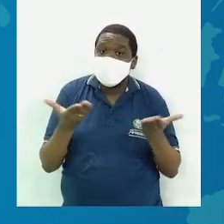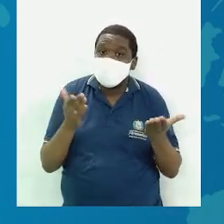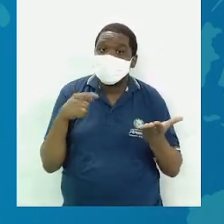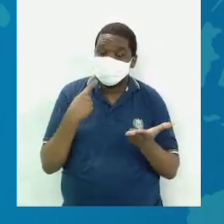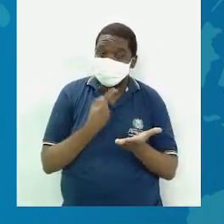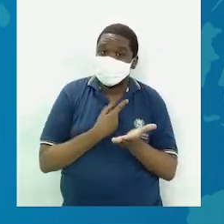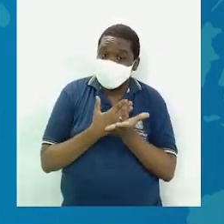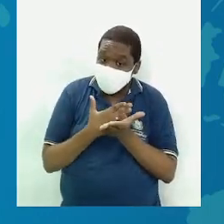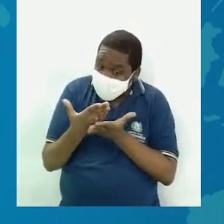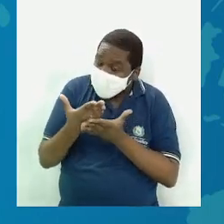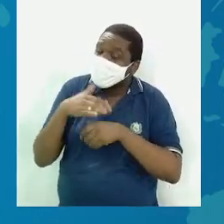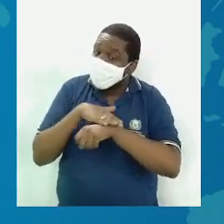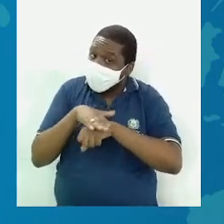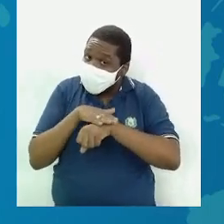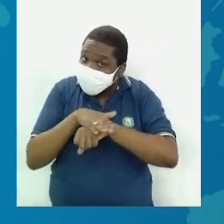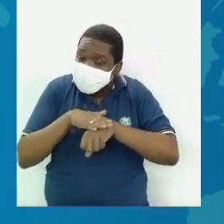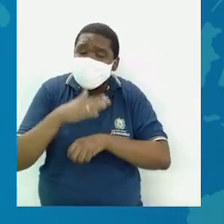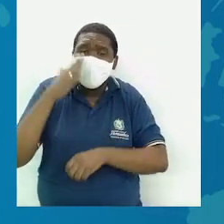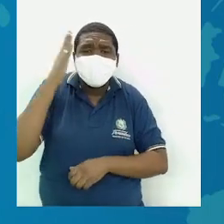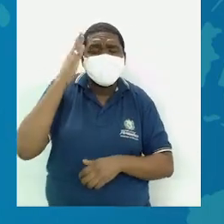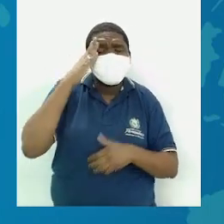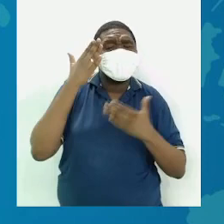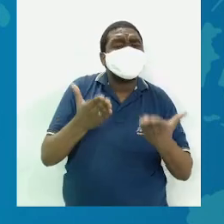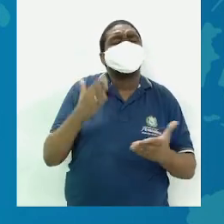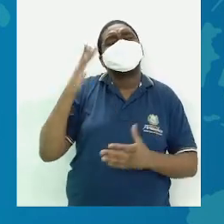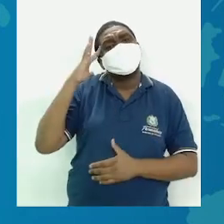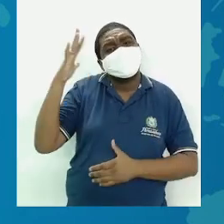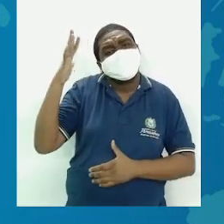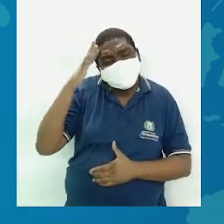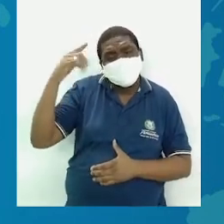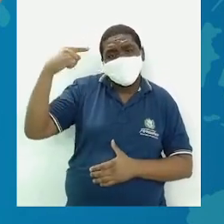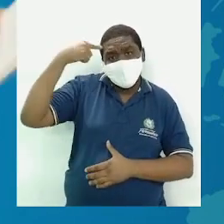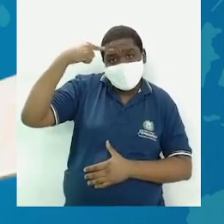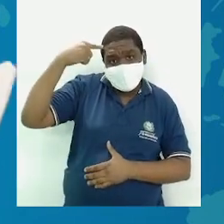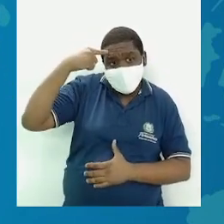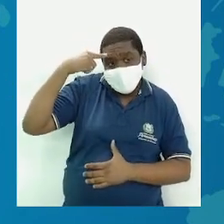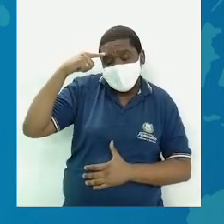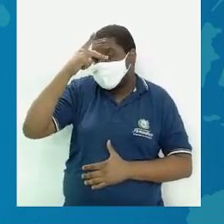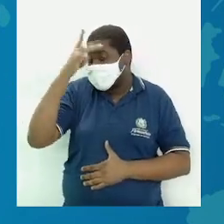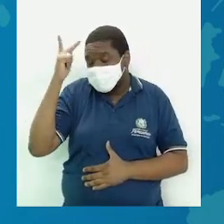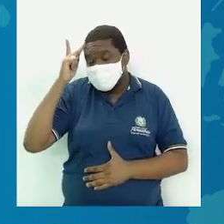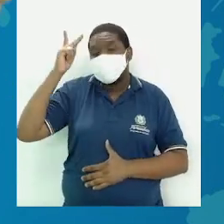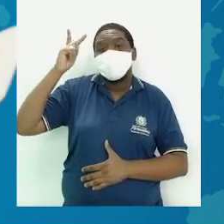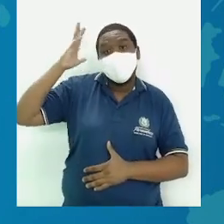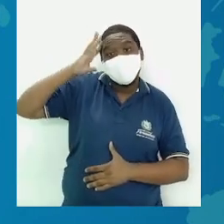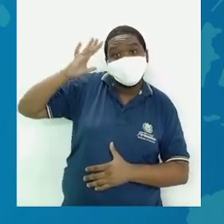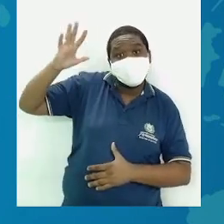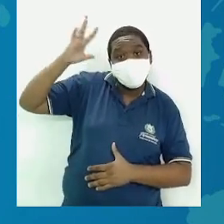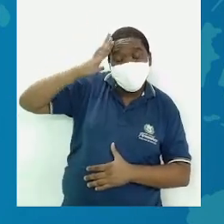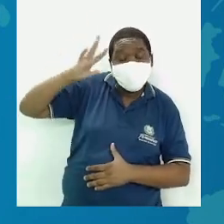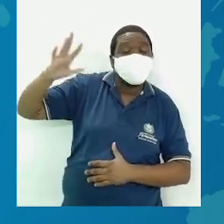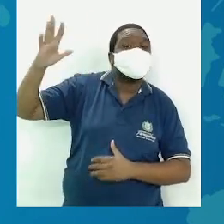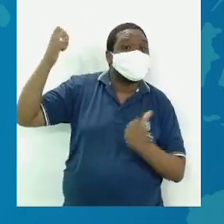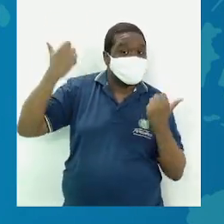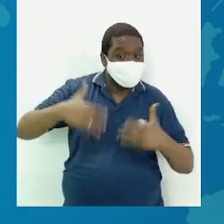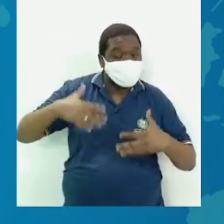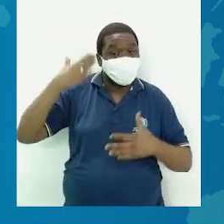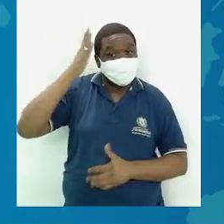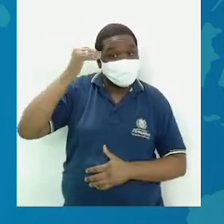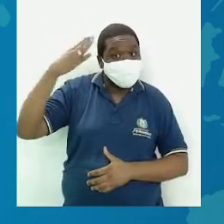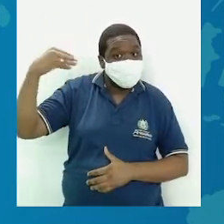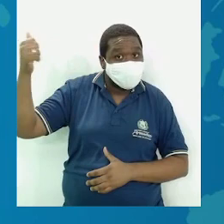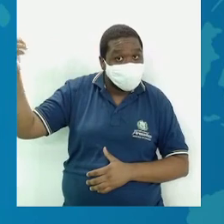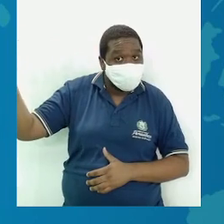início de conversa, para entendermos esses pensamentos desses grandes filósofos, desses grandes mestres, vamos